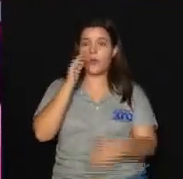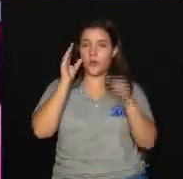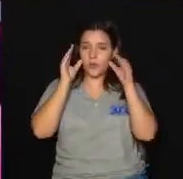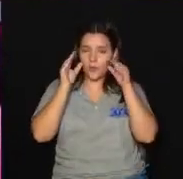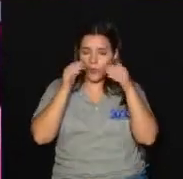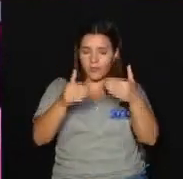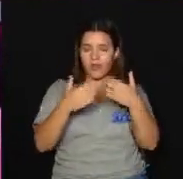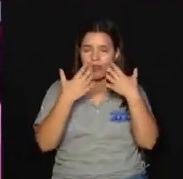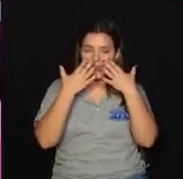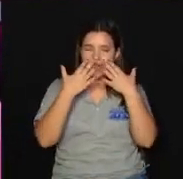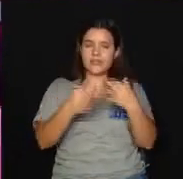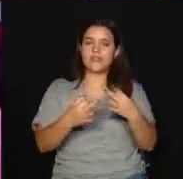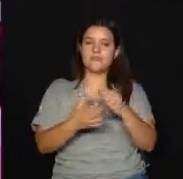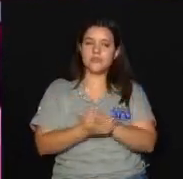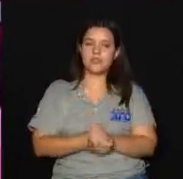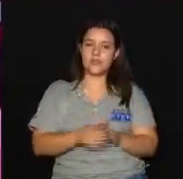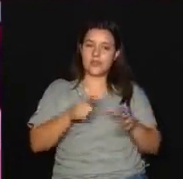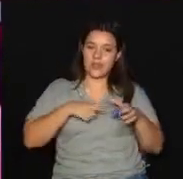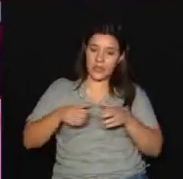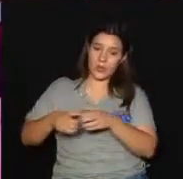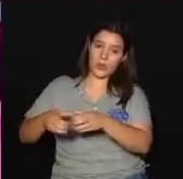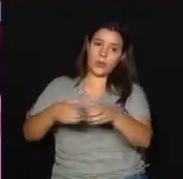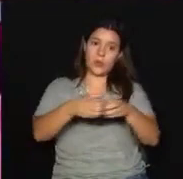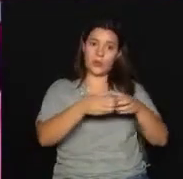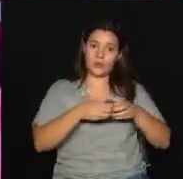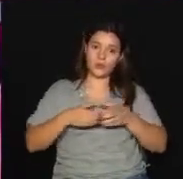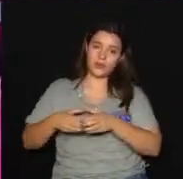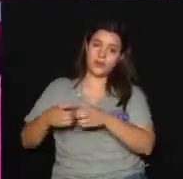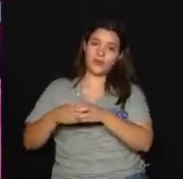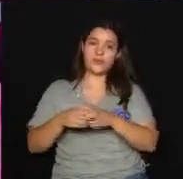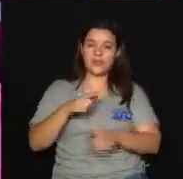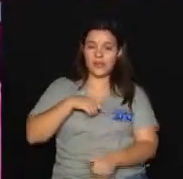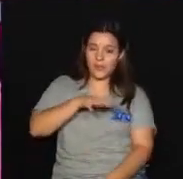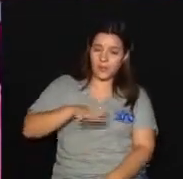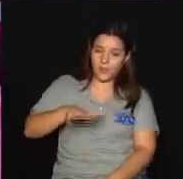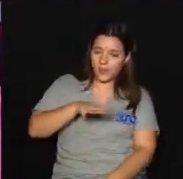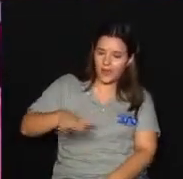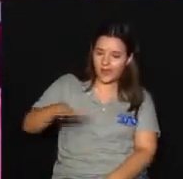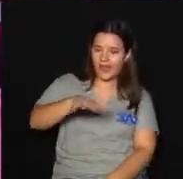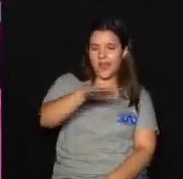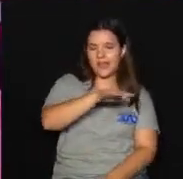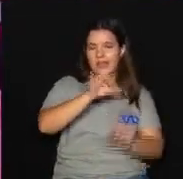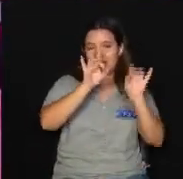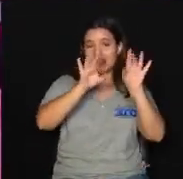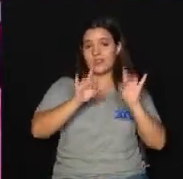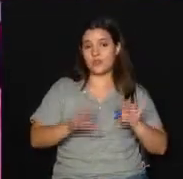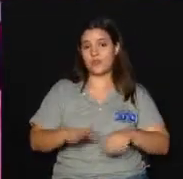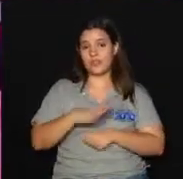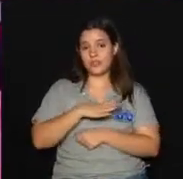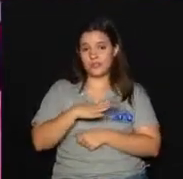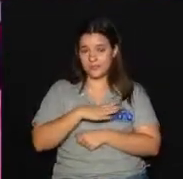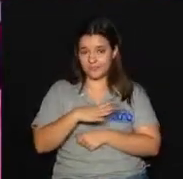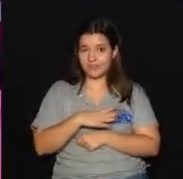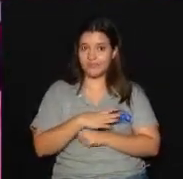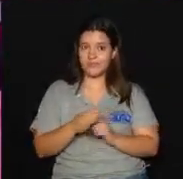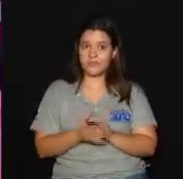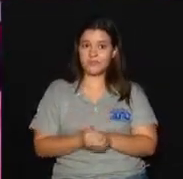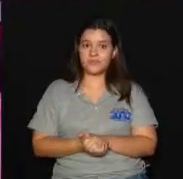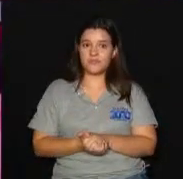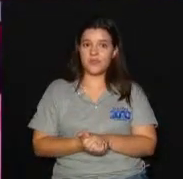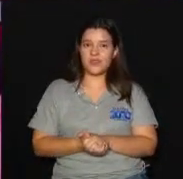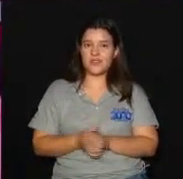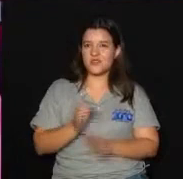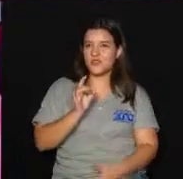as atenções para grupos ou para regiões específicas da cidade. Quer dizer,